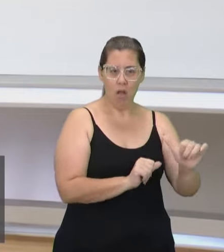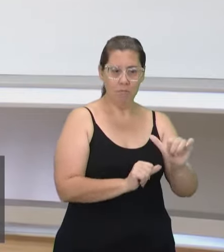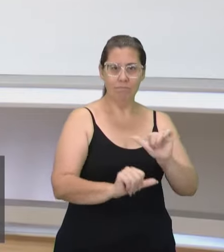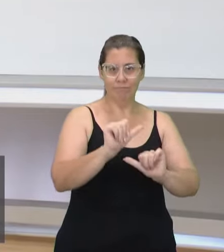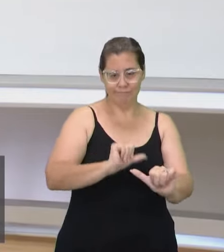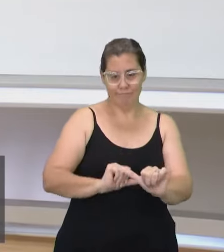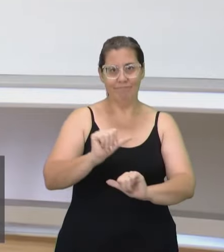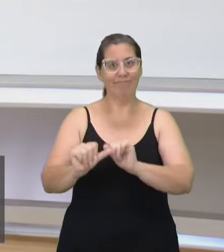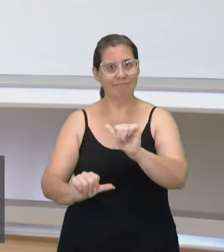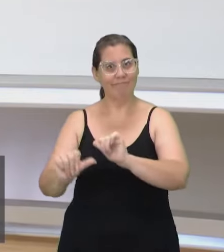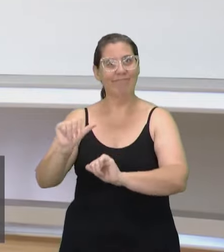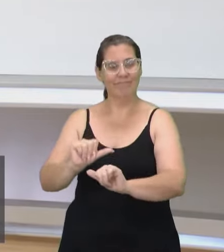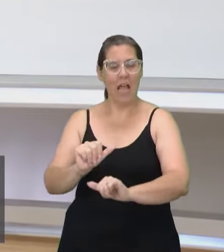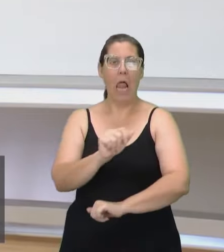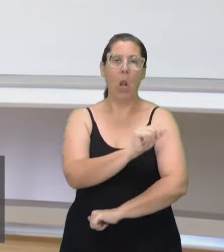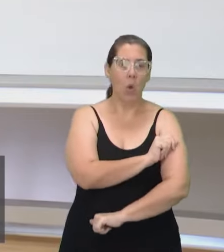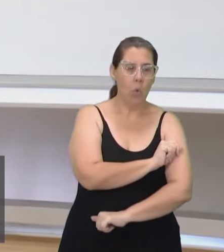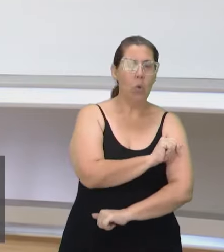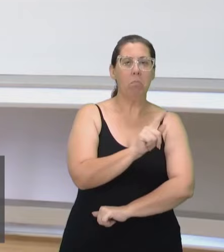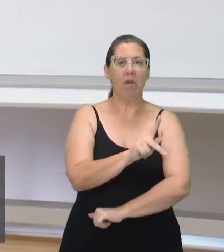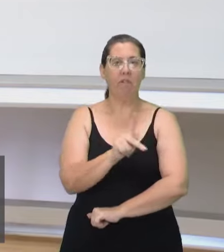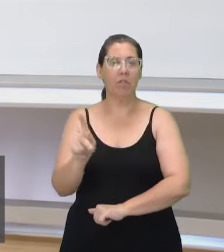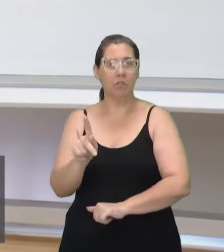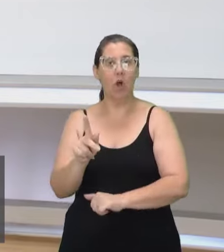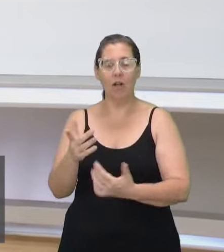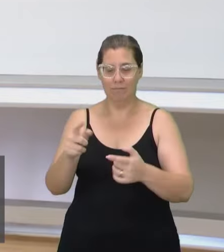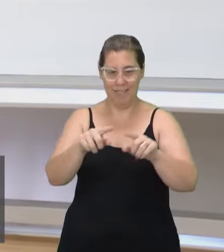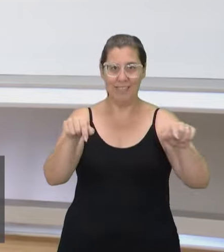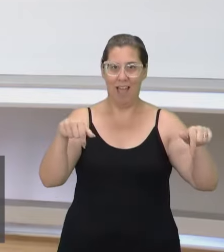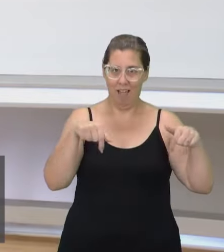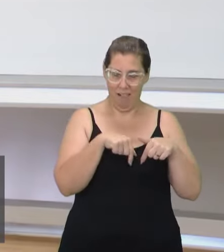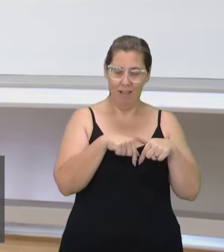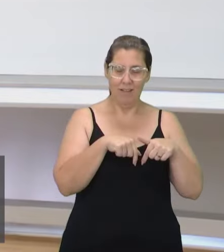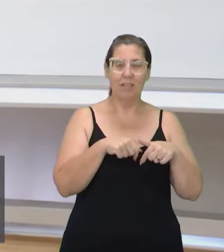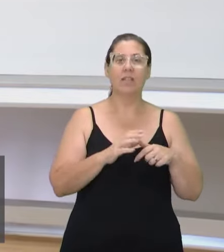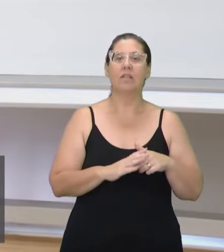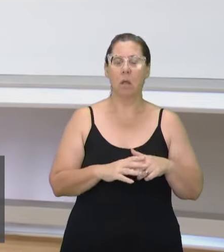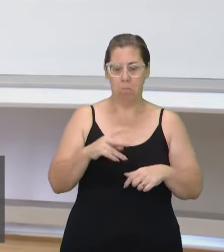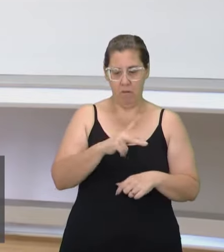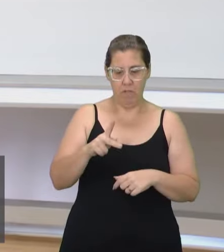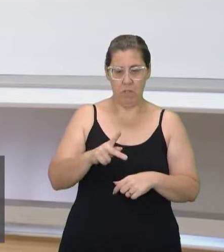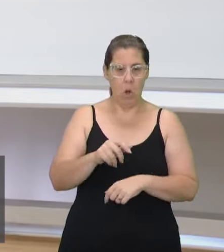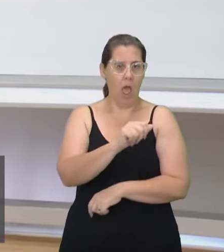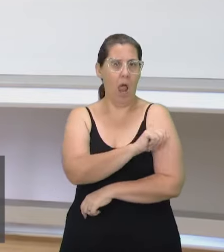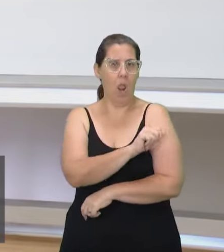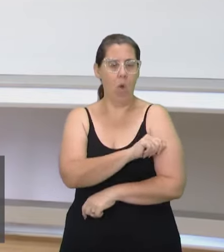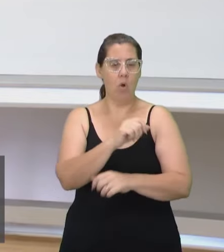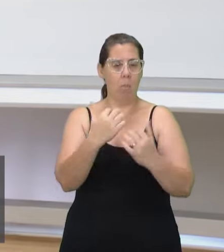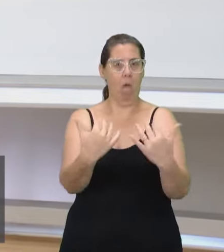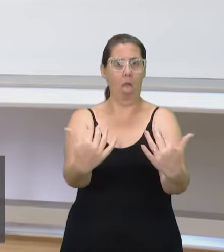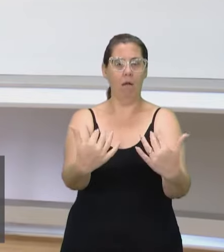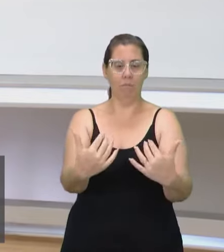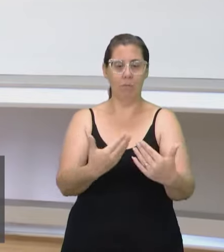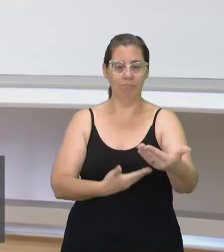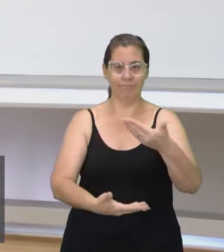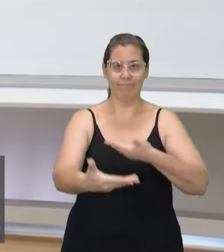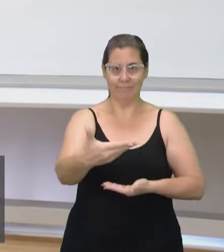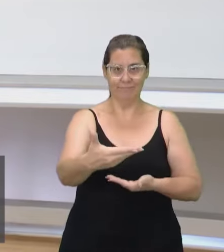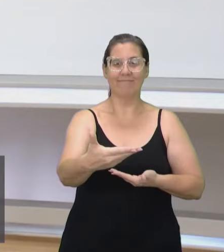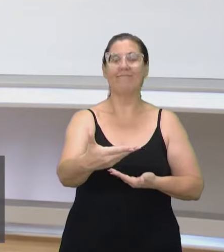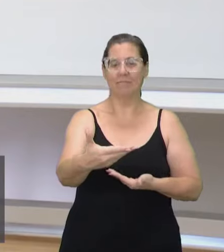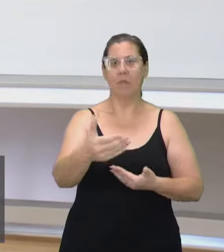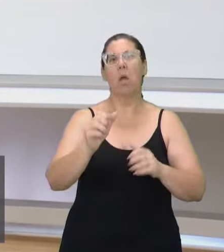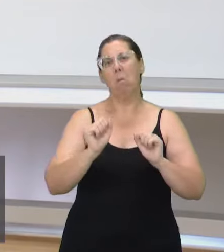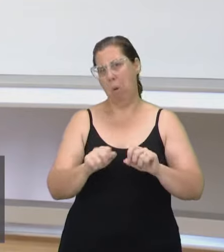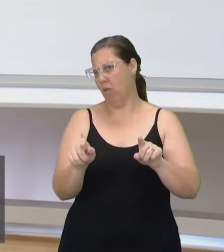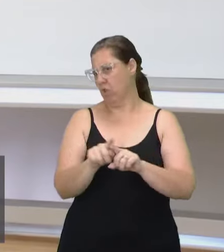entre professores e estudantes na sala de aula ou na escola, em outros espaços, né? Não precisa ser na sala de aula,